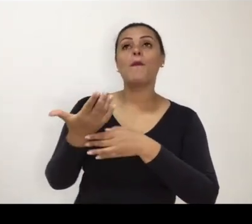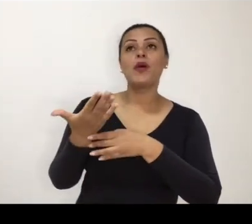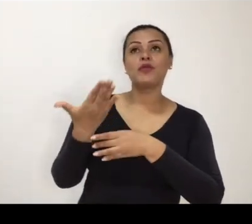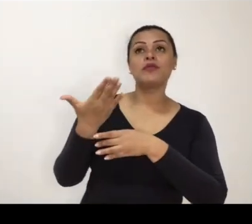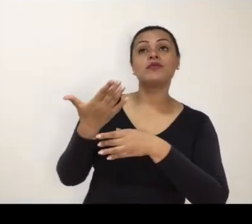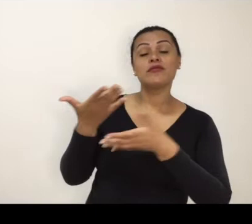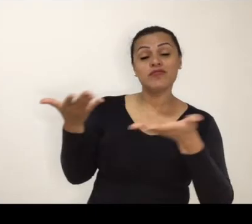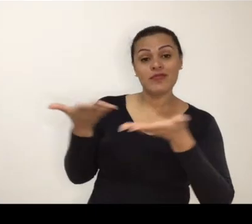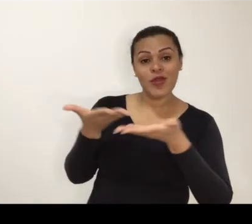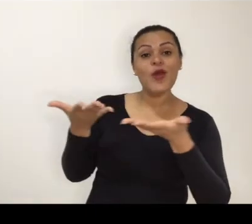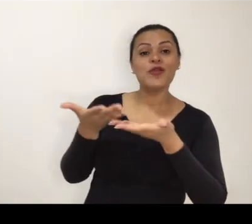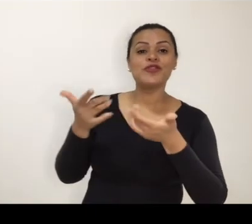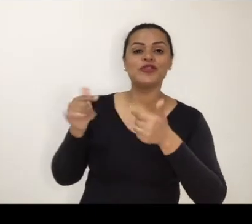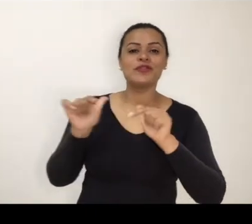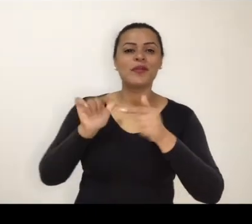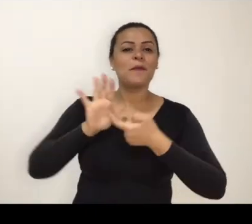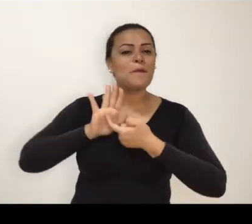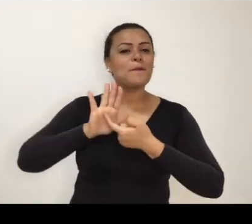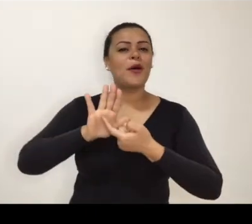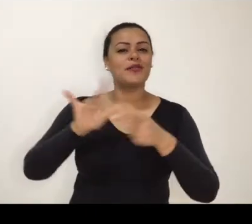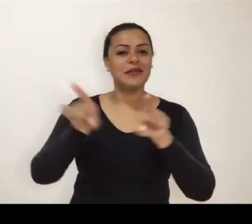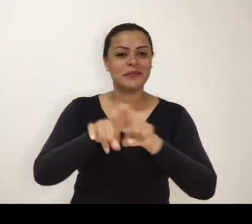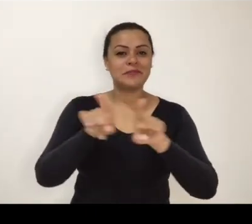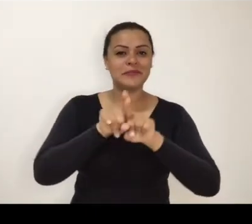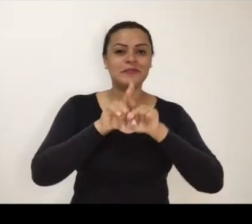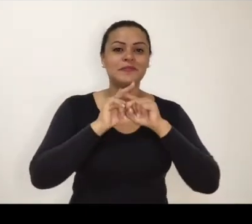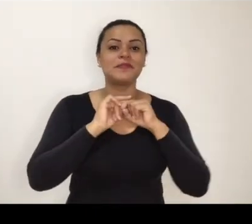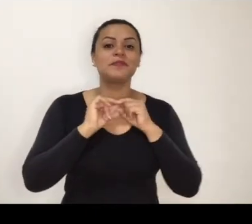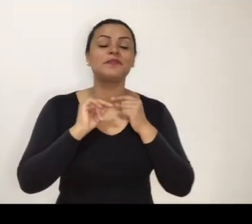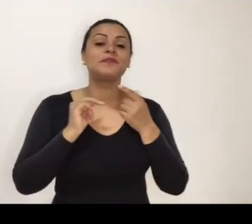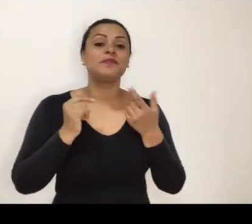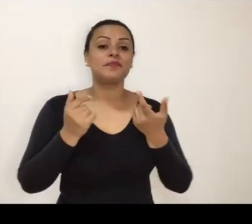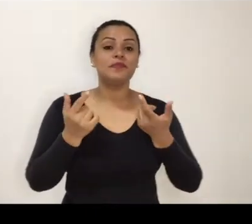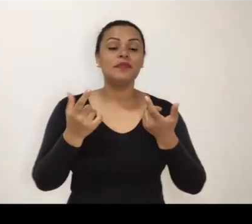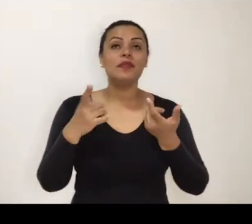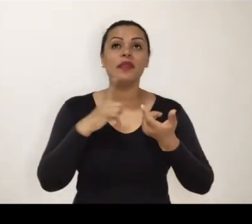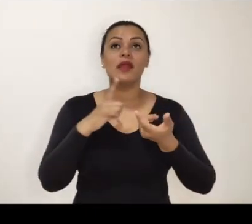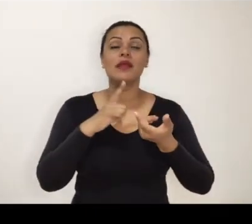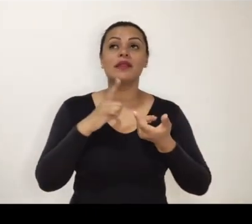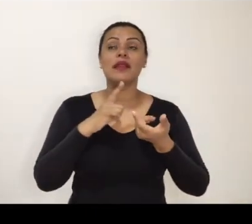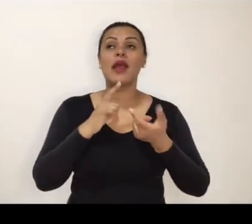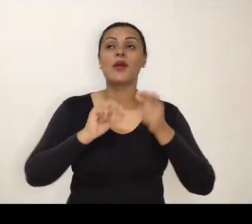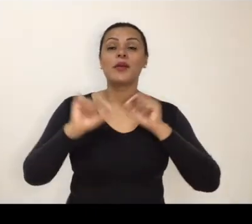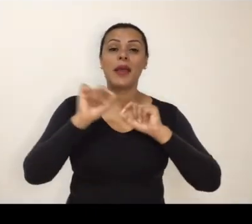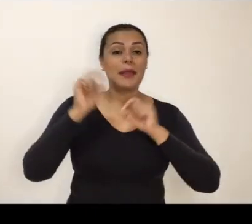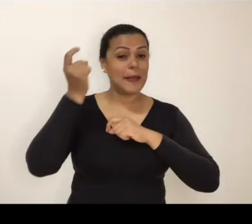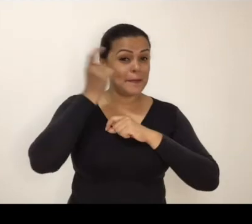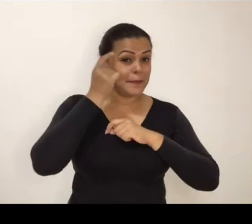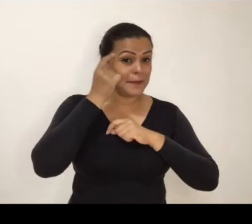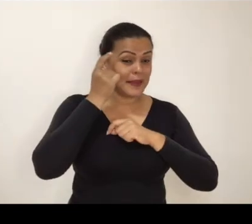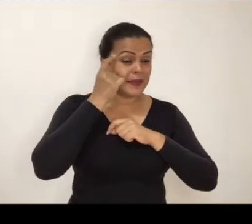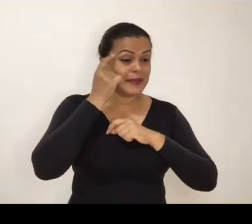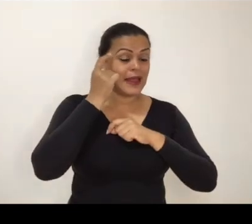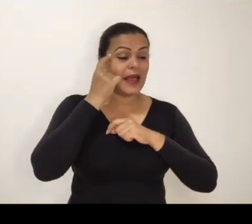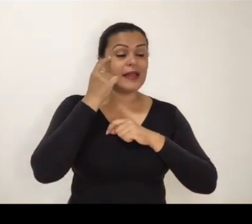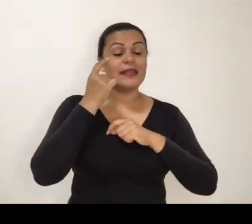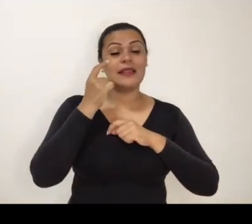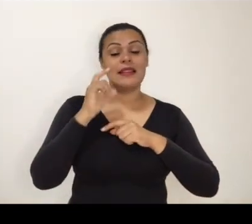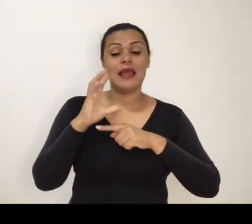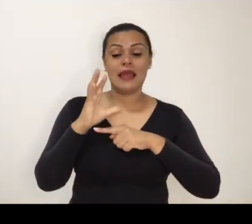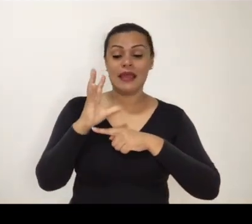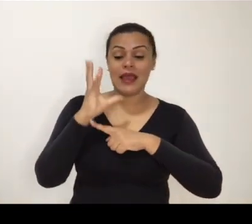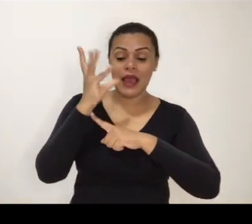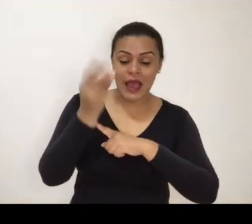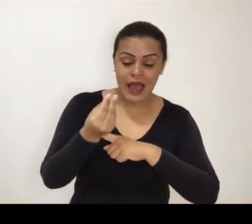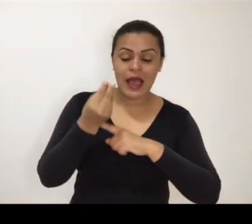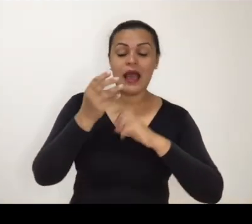acaba aparecendo também. E essa noção de presença e composição é muito pensada pela Milene nas artes presenciais, nas dimensões ética, estética e